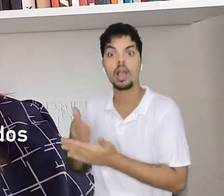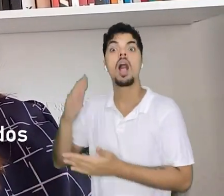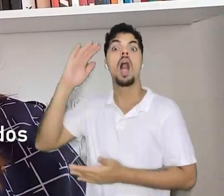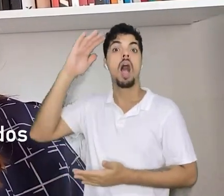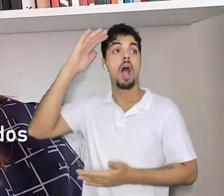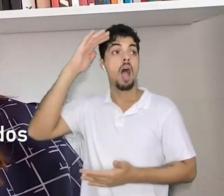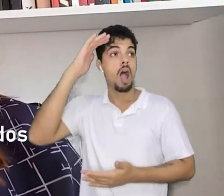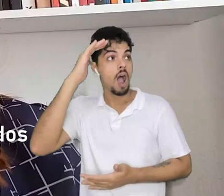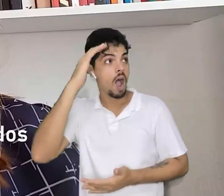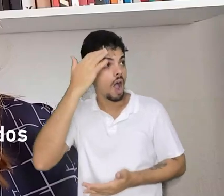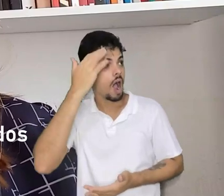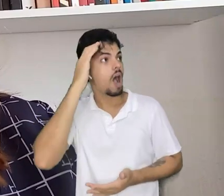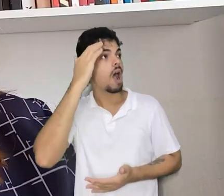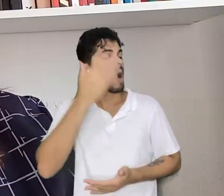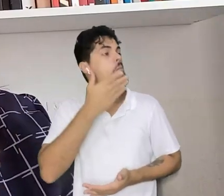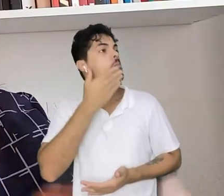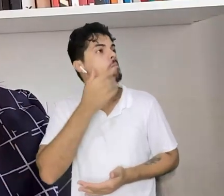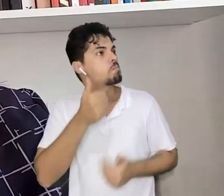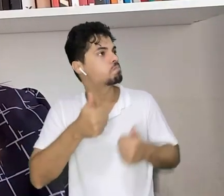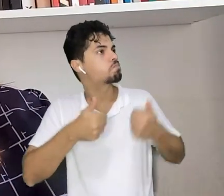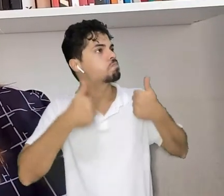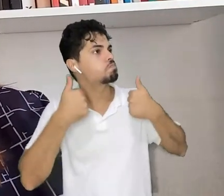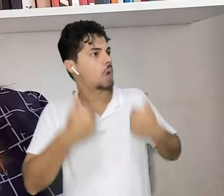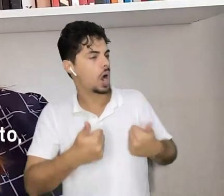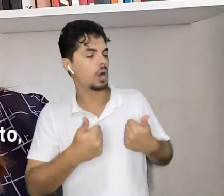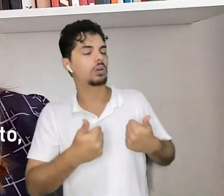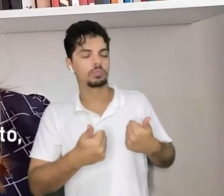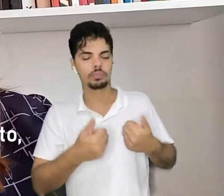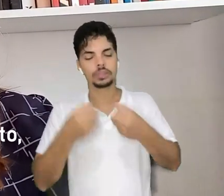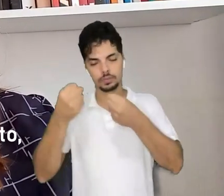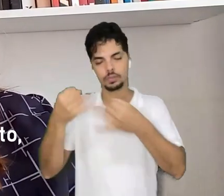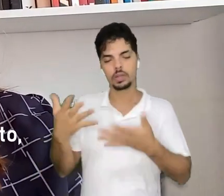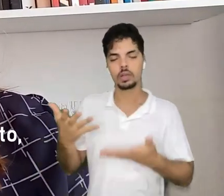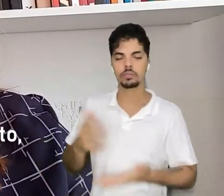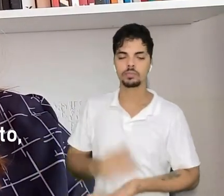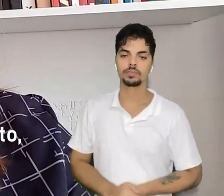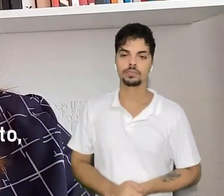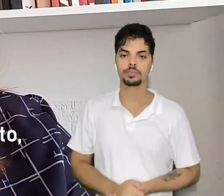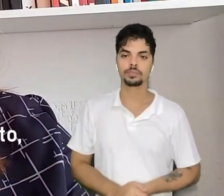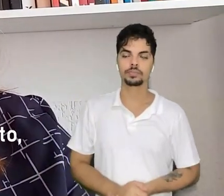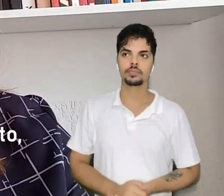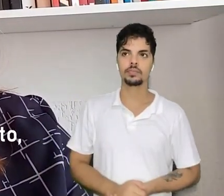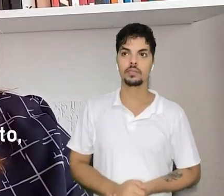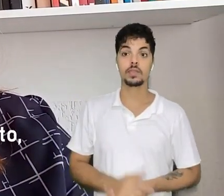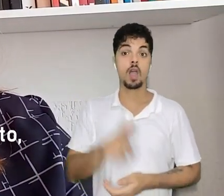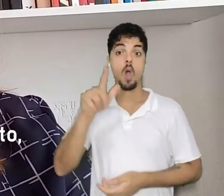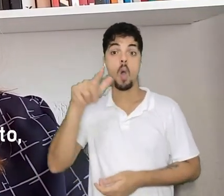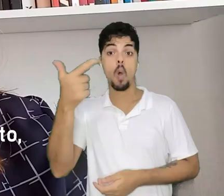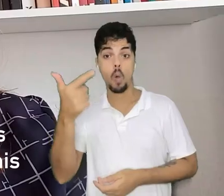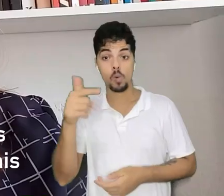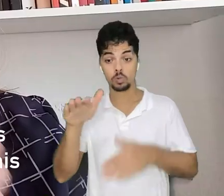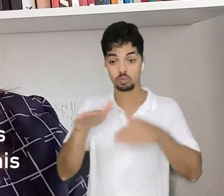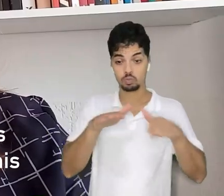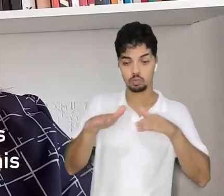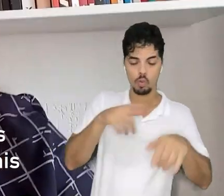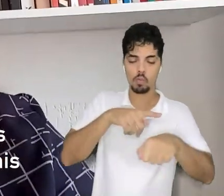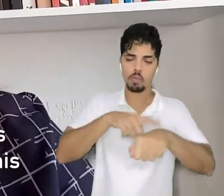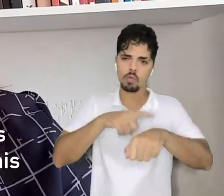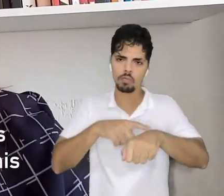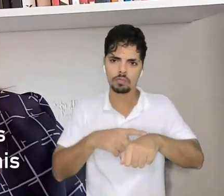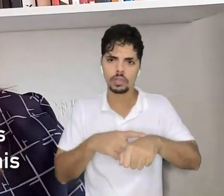dos nossos alunos em um segundo momento como sugestão